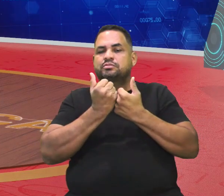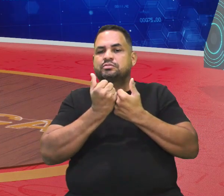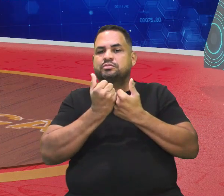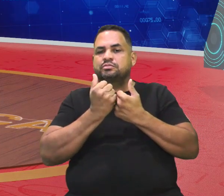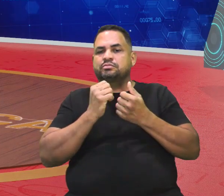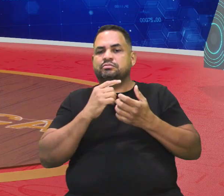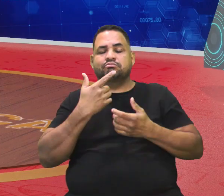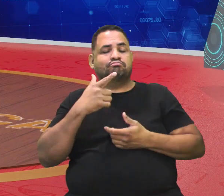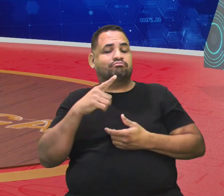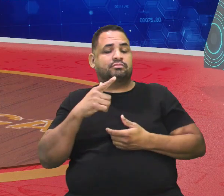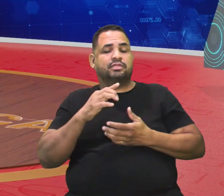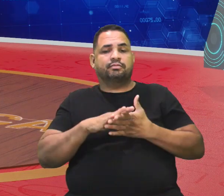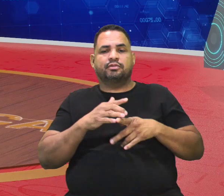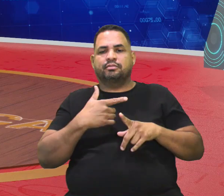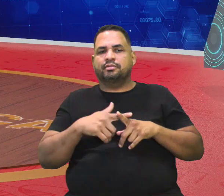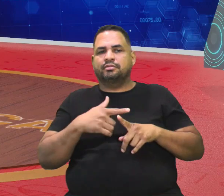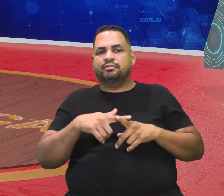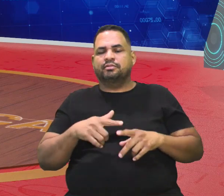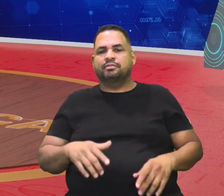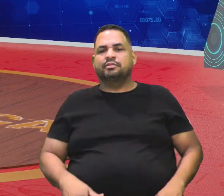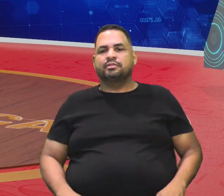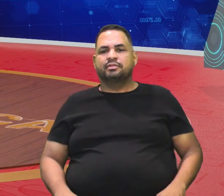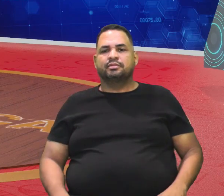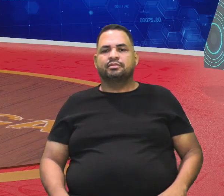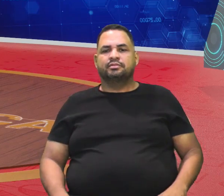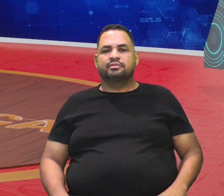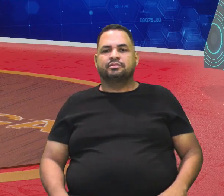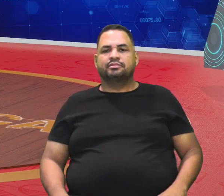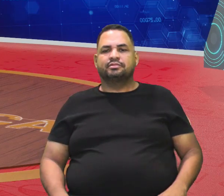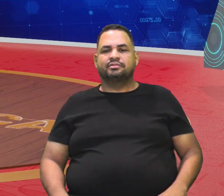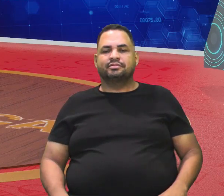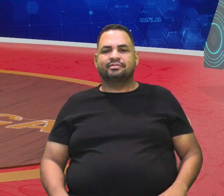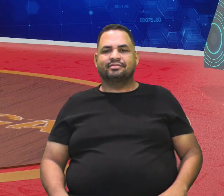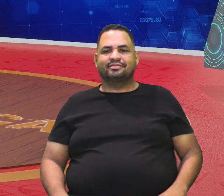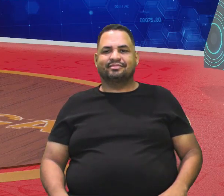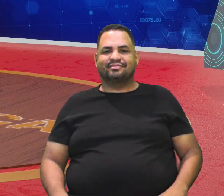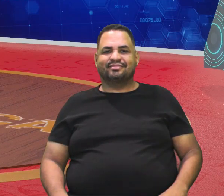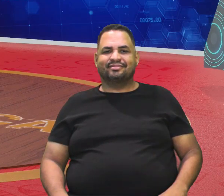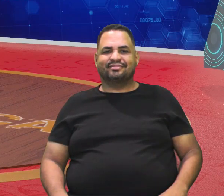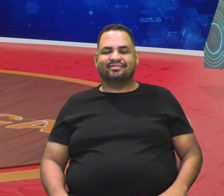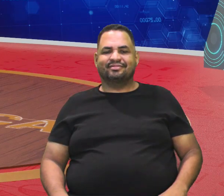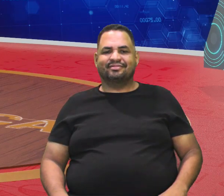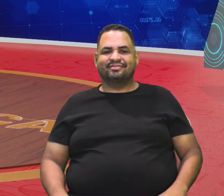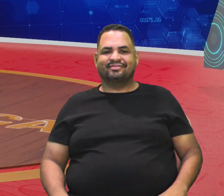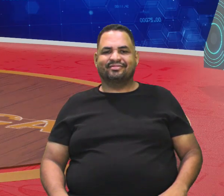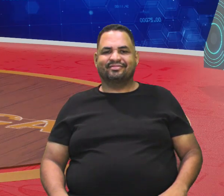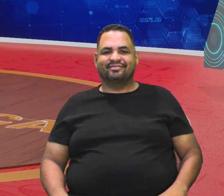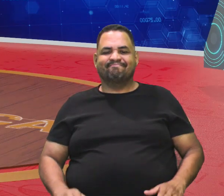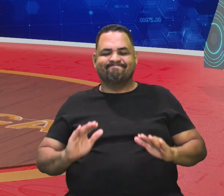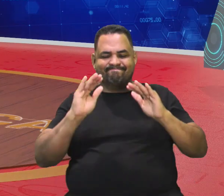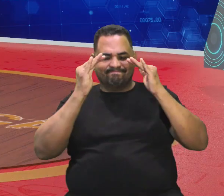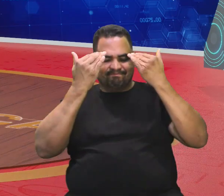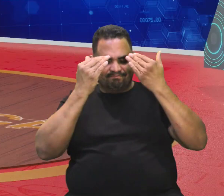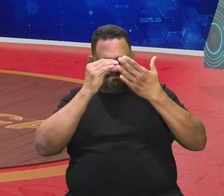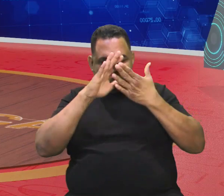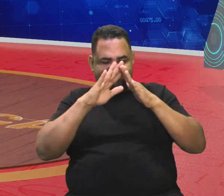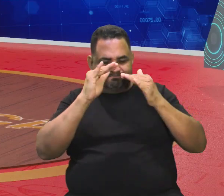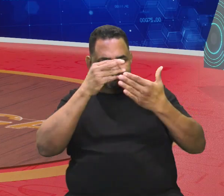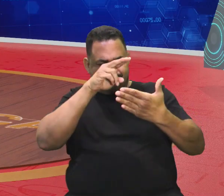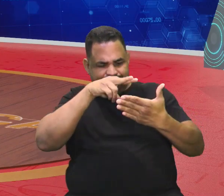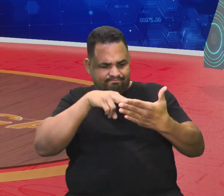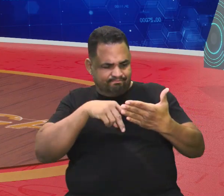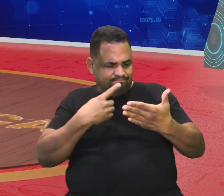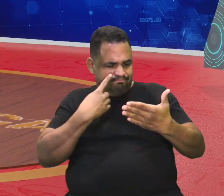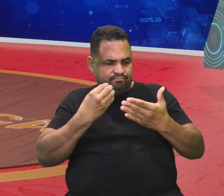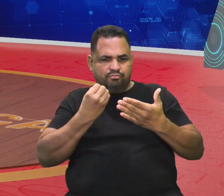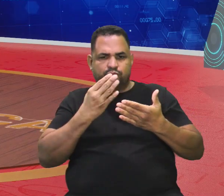Que é para não ter esse problema, tá? Então, Já, né? Então, gente, concentração, atenção